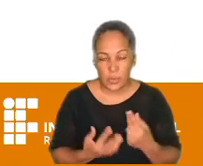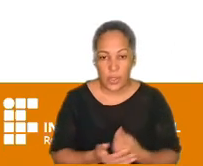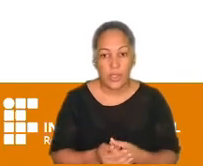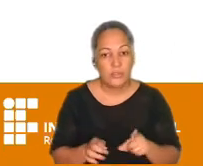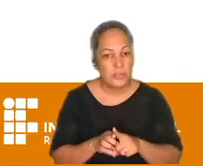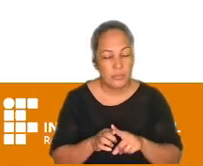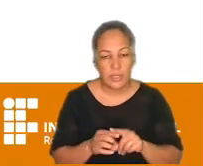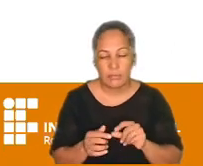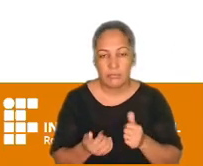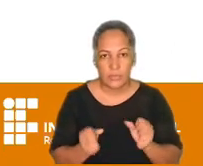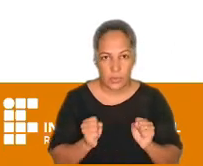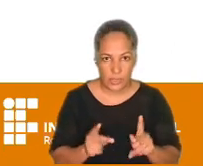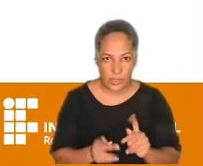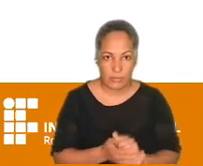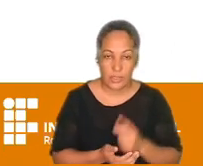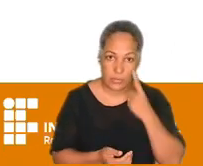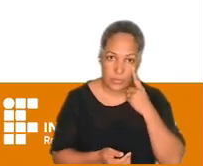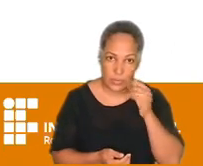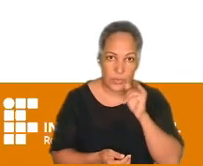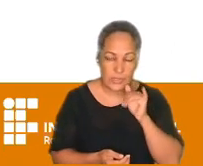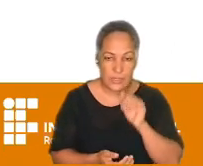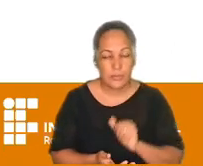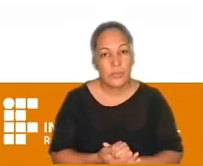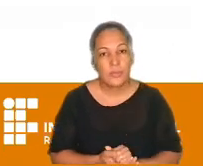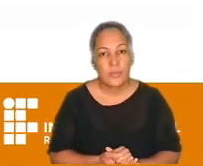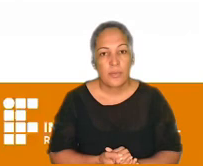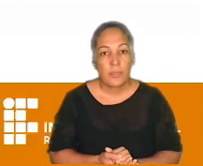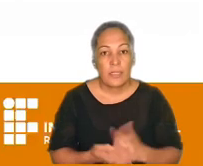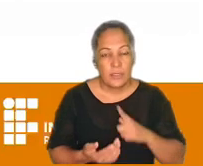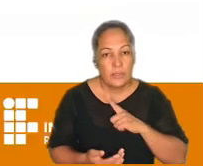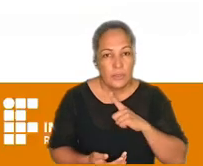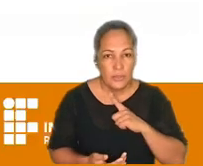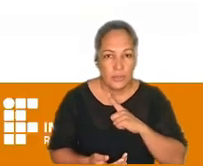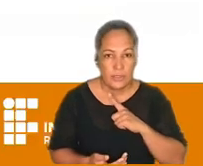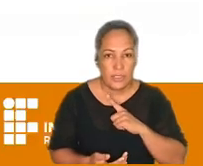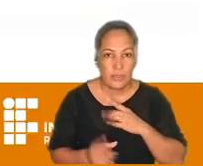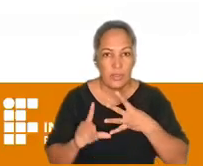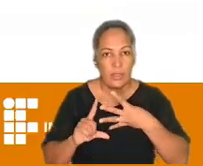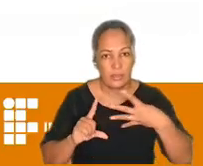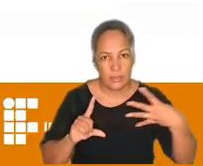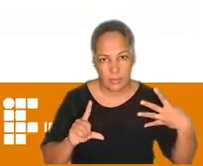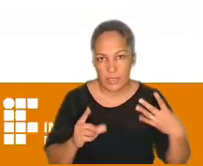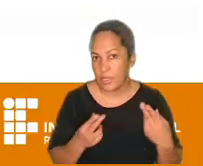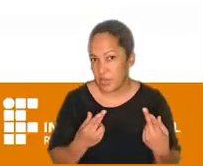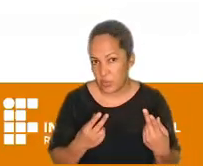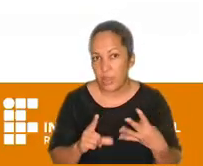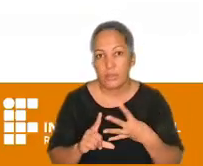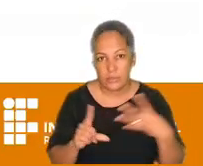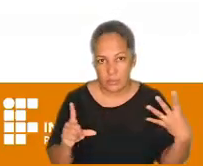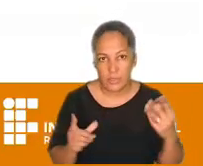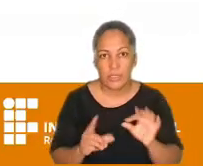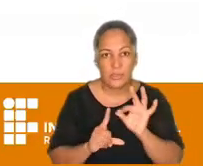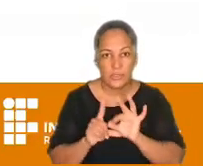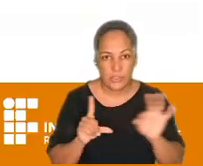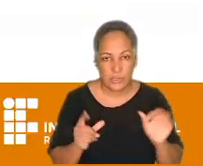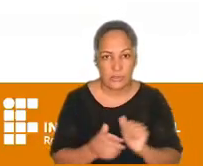da outra, né? E assim vice-versa. Então, vamos aqui a um exemplo. Por exemplo, então eu tenho aqui a tabela, é a mesma tabela,